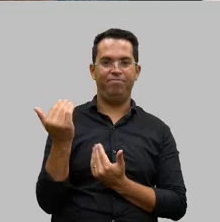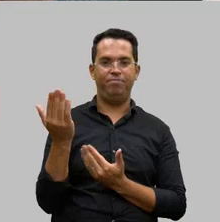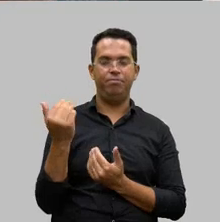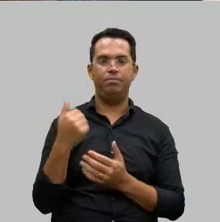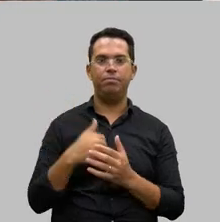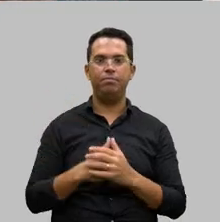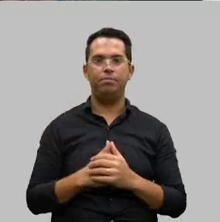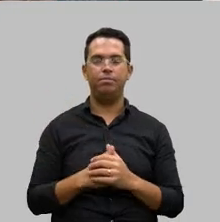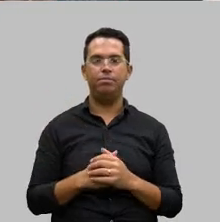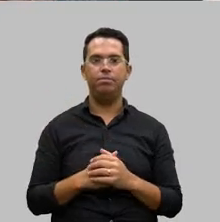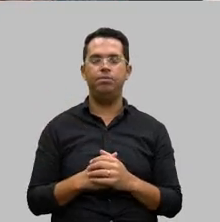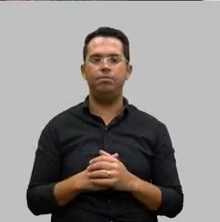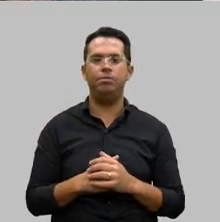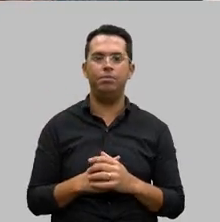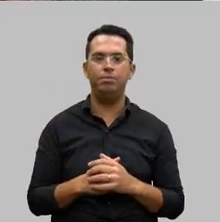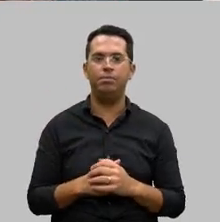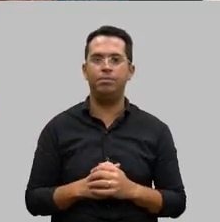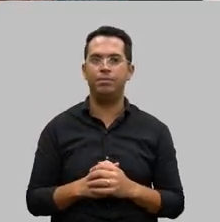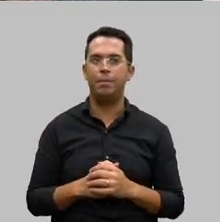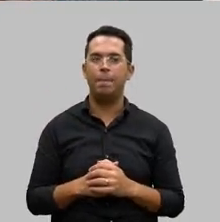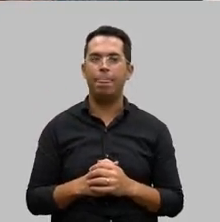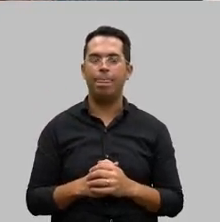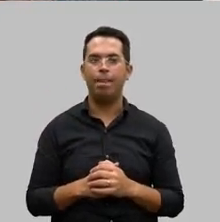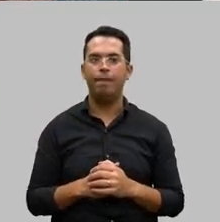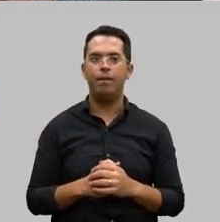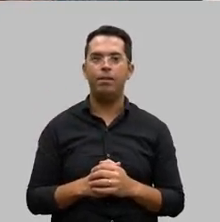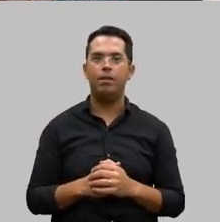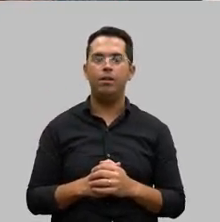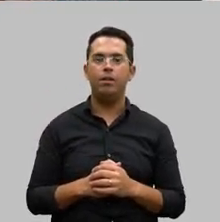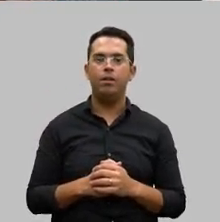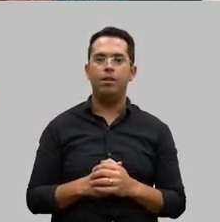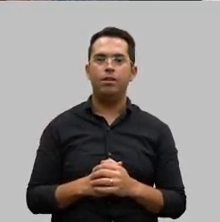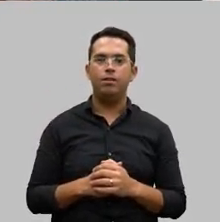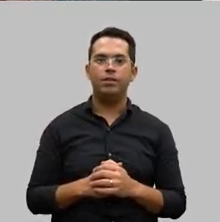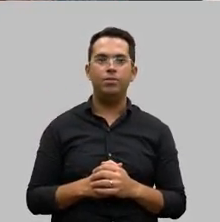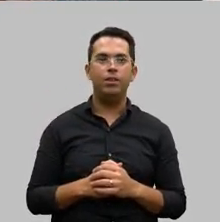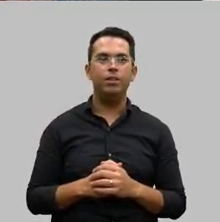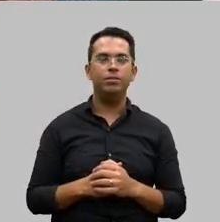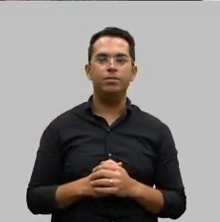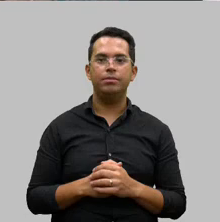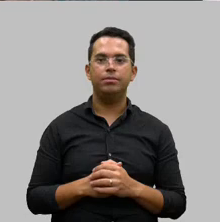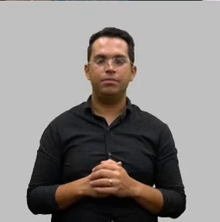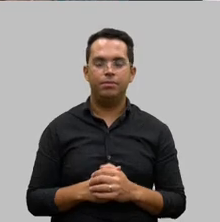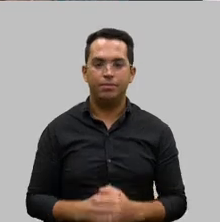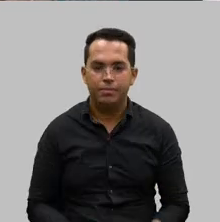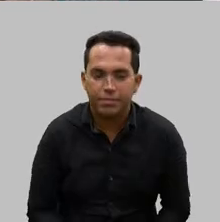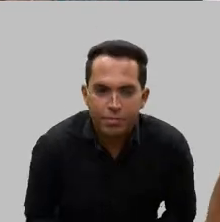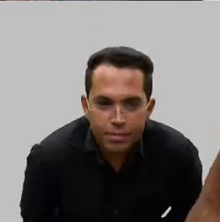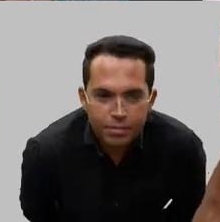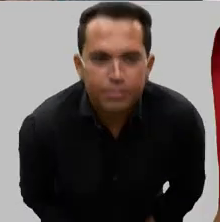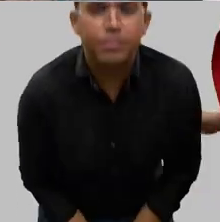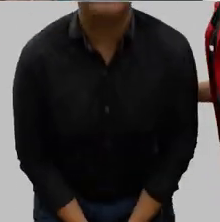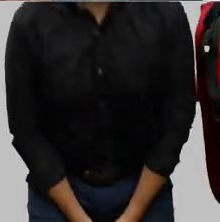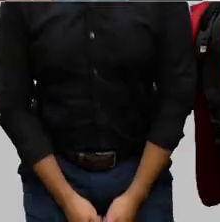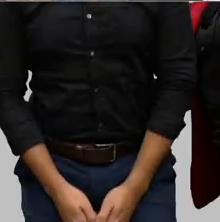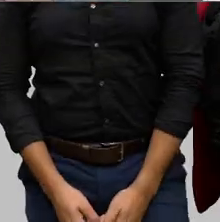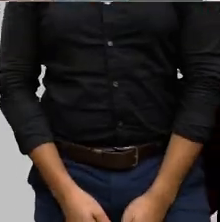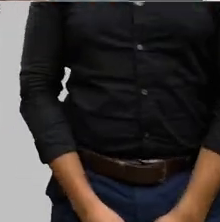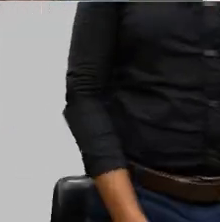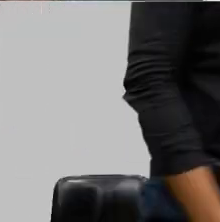aqui no estado e ganhei